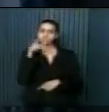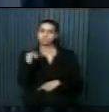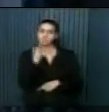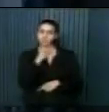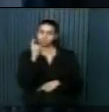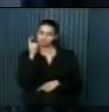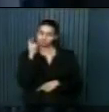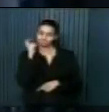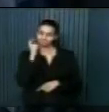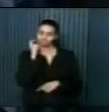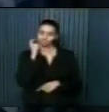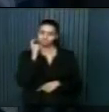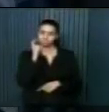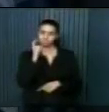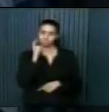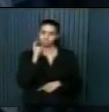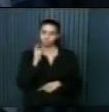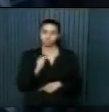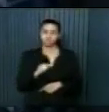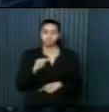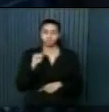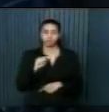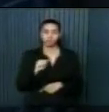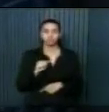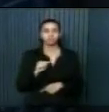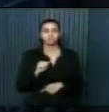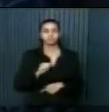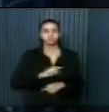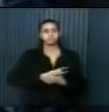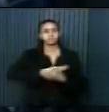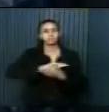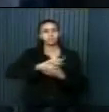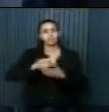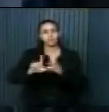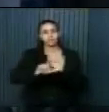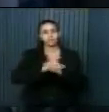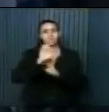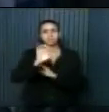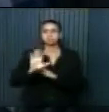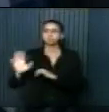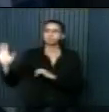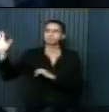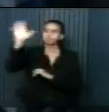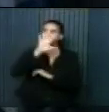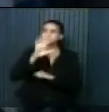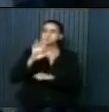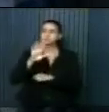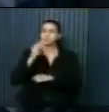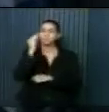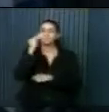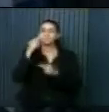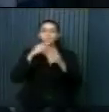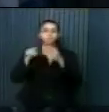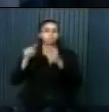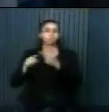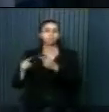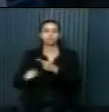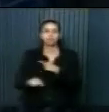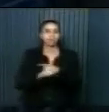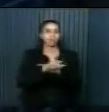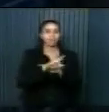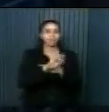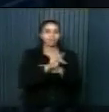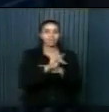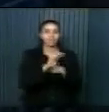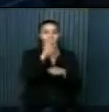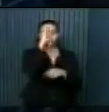a preocupação exatamente essa série de leis estaduais que tentam desvirtuar a lei complementar federal, que